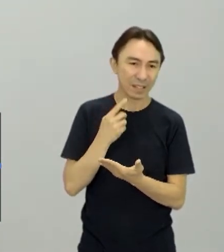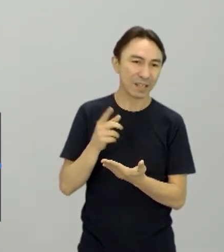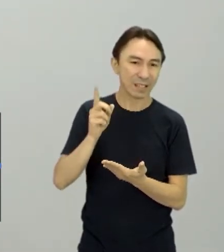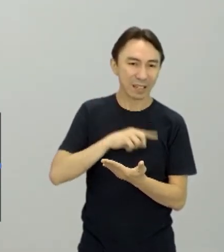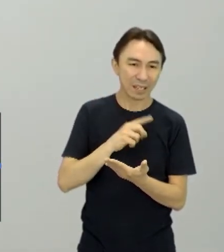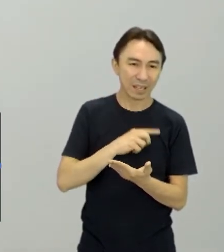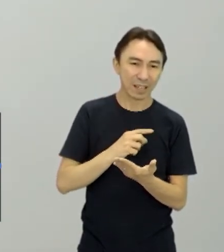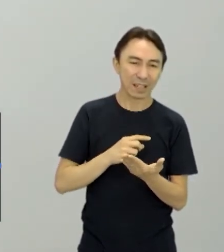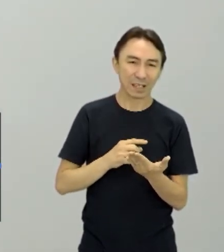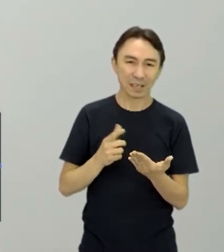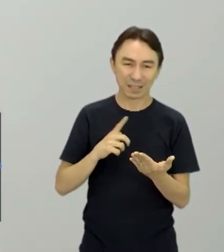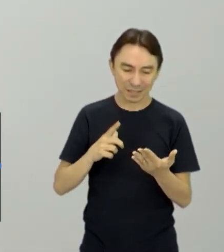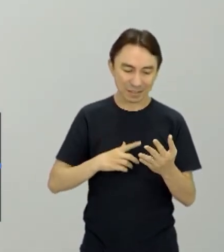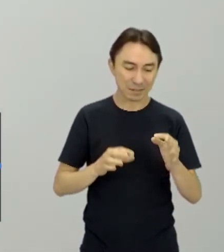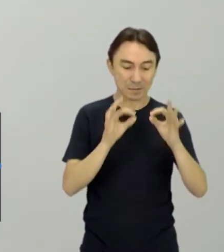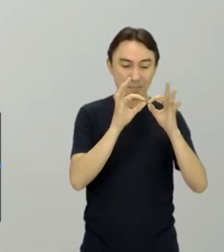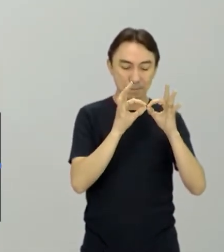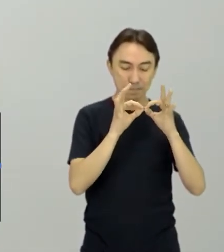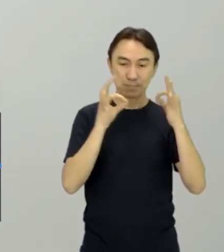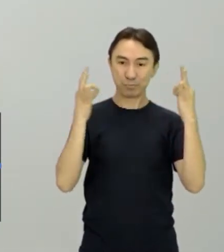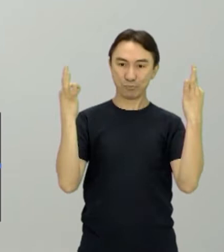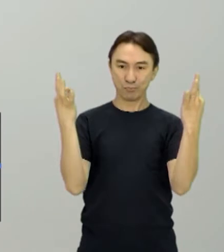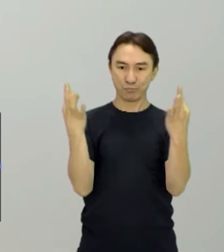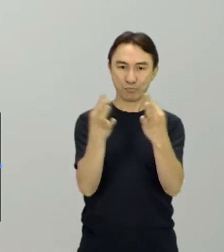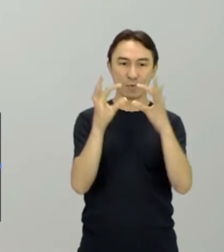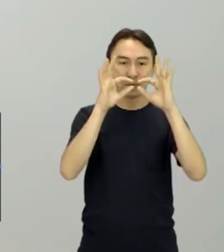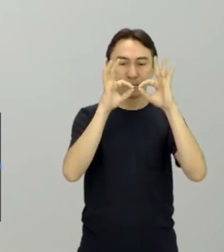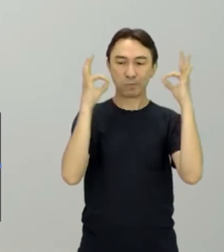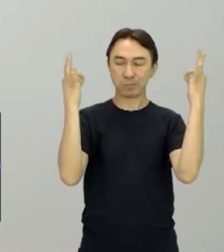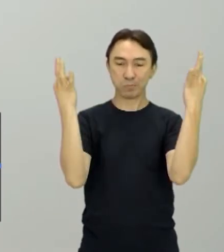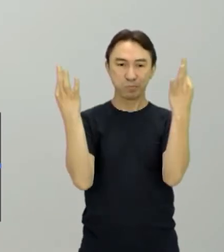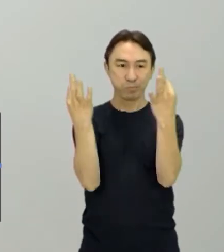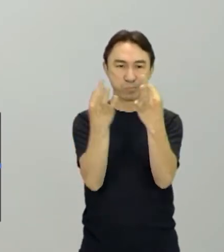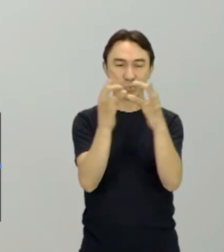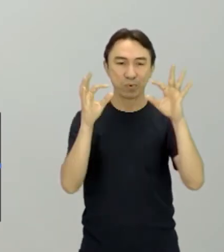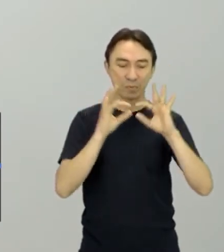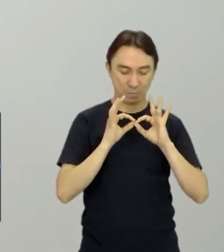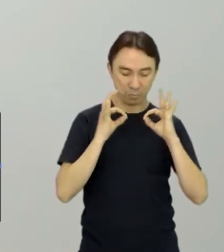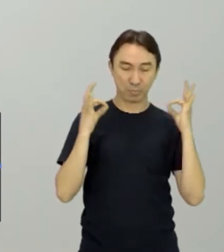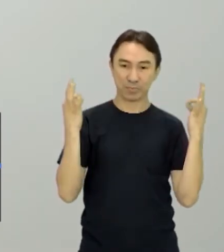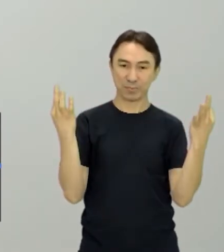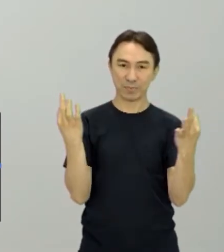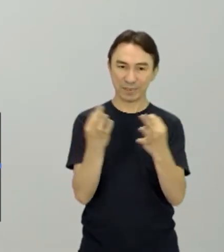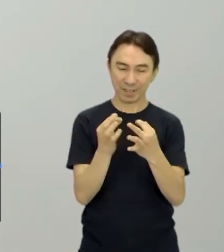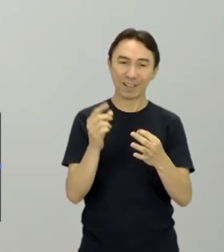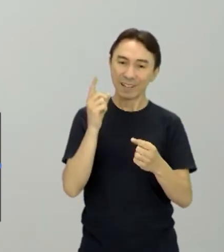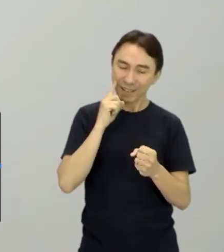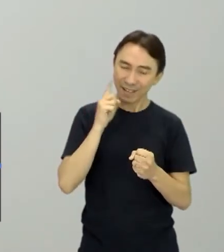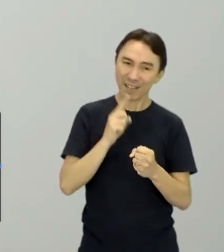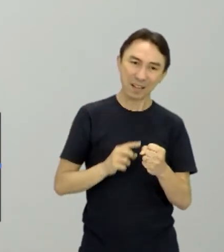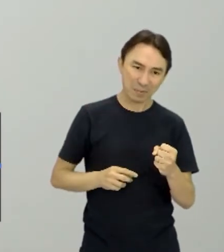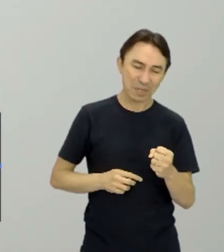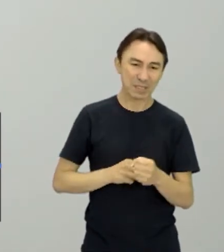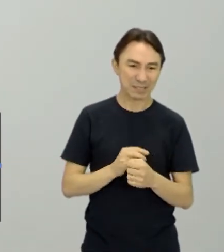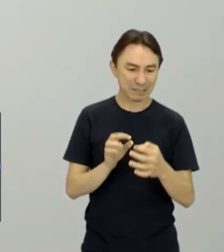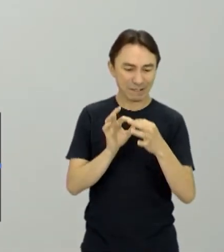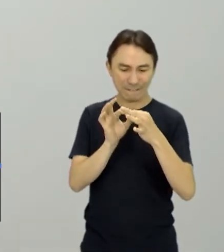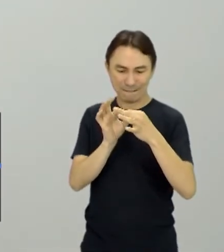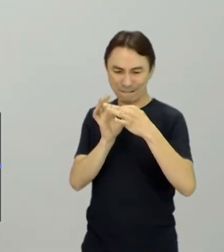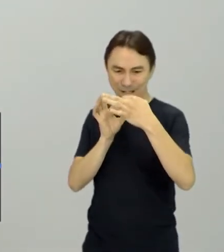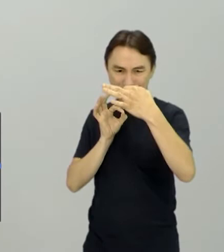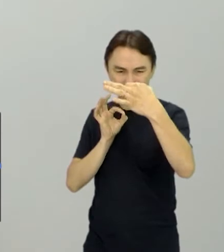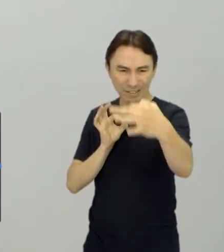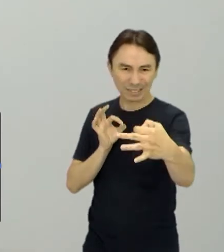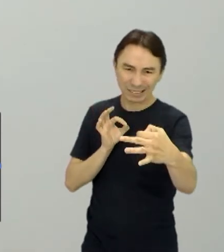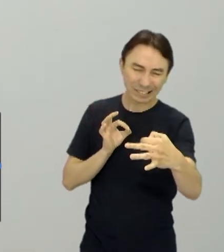parecer curvilíneas, elas são, na verdade, retas, grosseiras, que estão ali ajudando